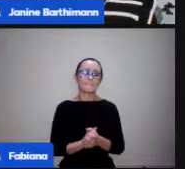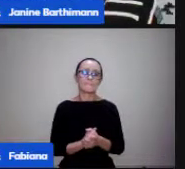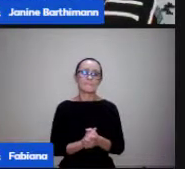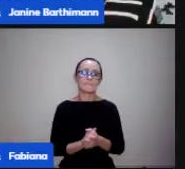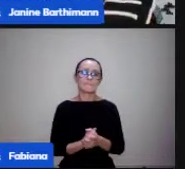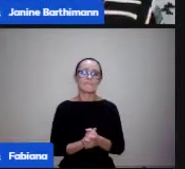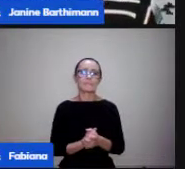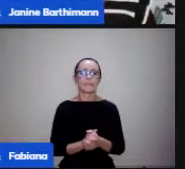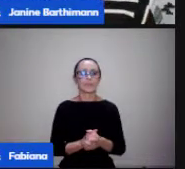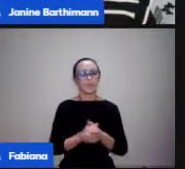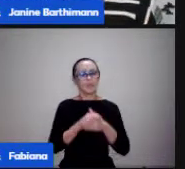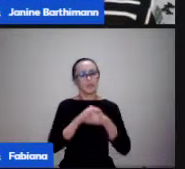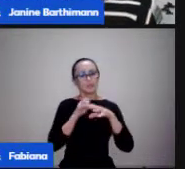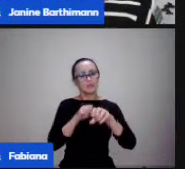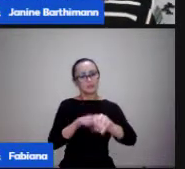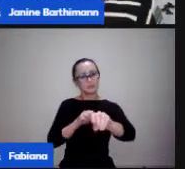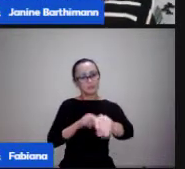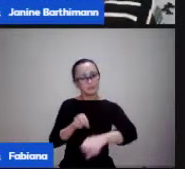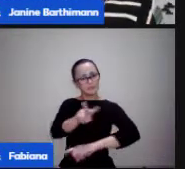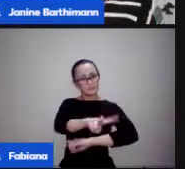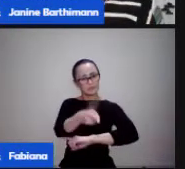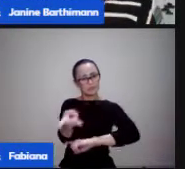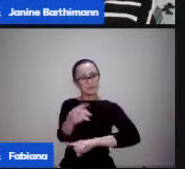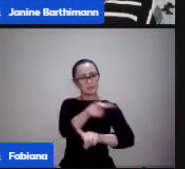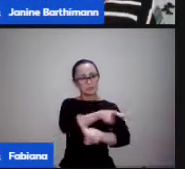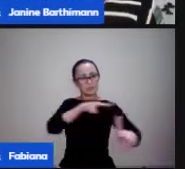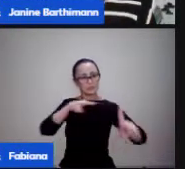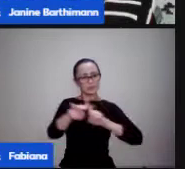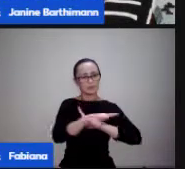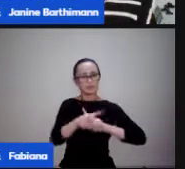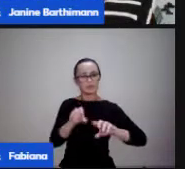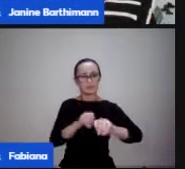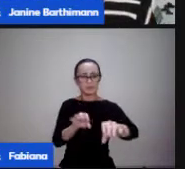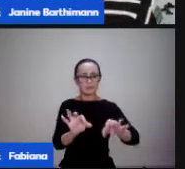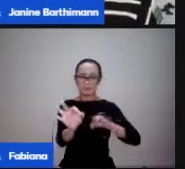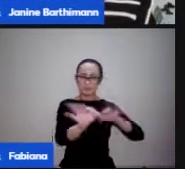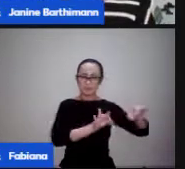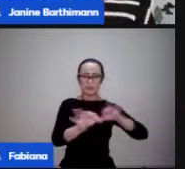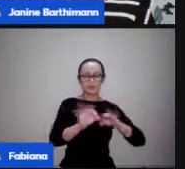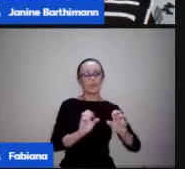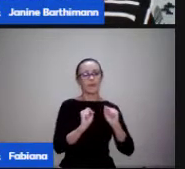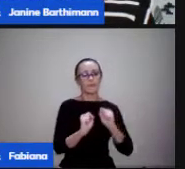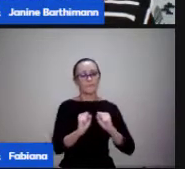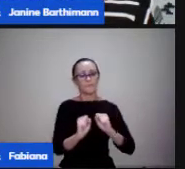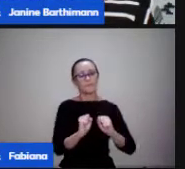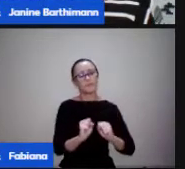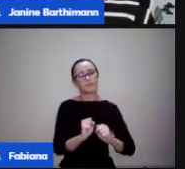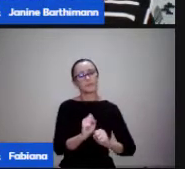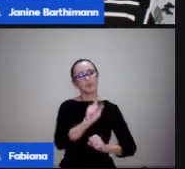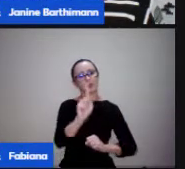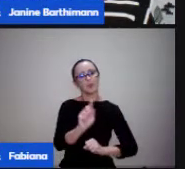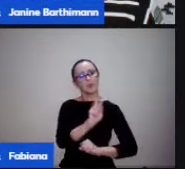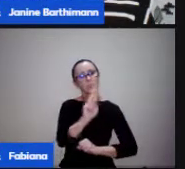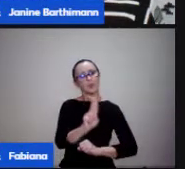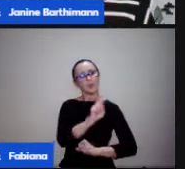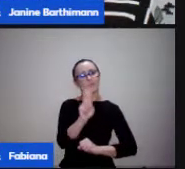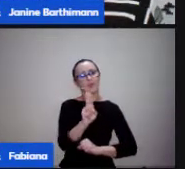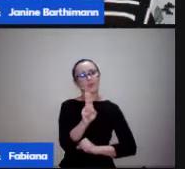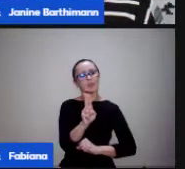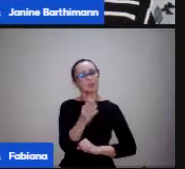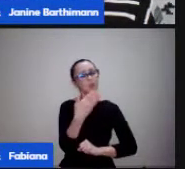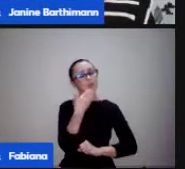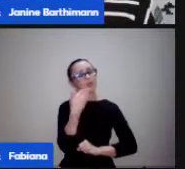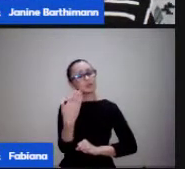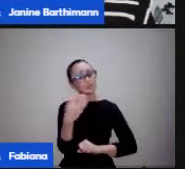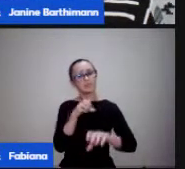O ensino híbrido, na perspectiva do ensino escalonado, também pode ser considerado como uma modalidade de ensino,